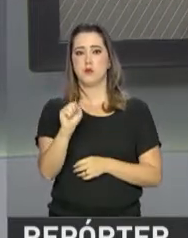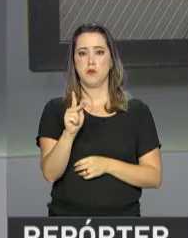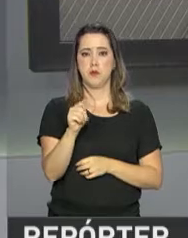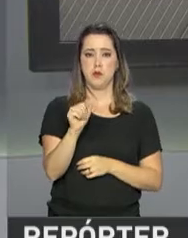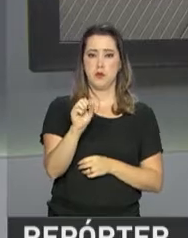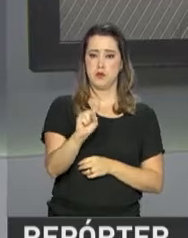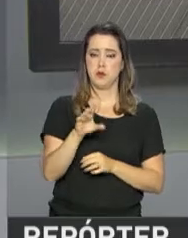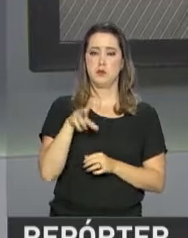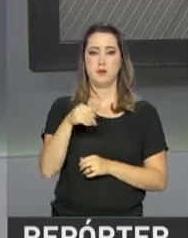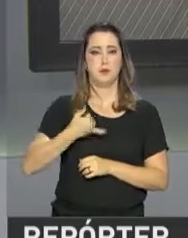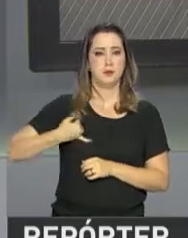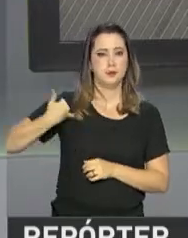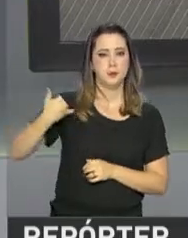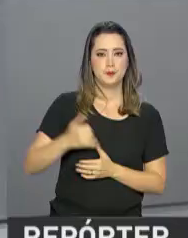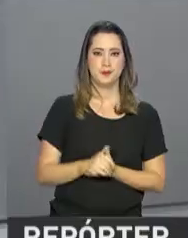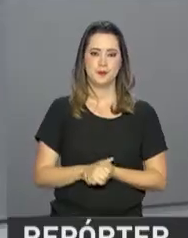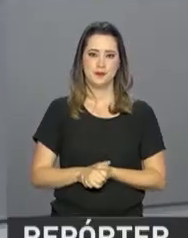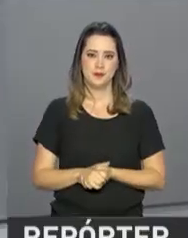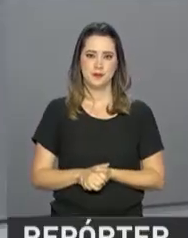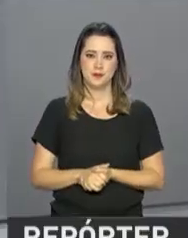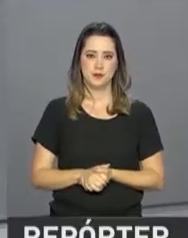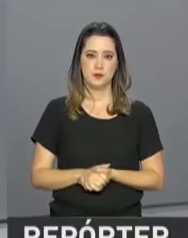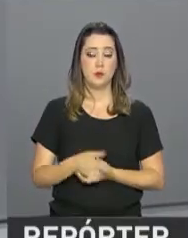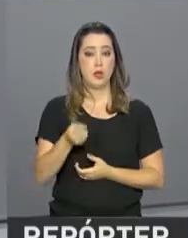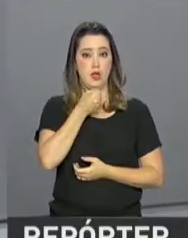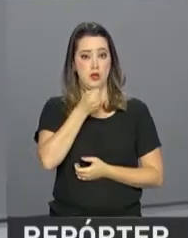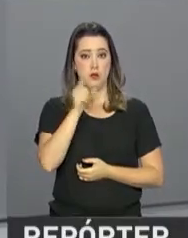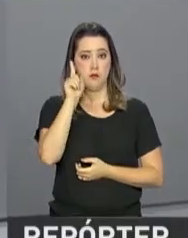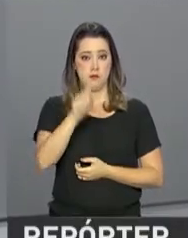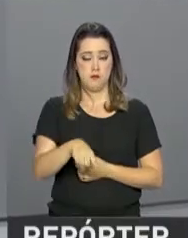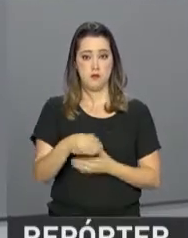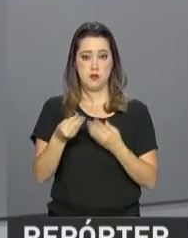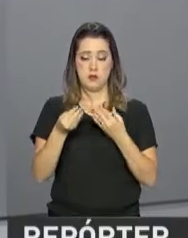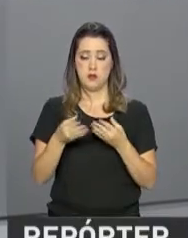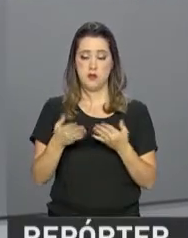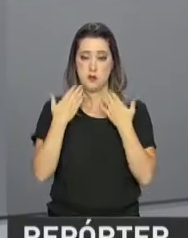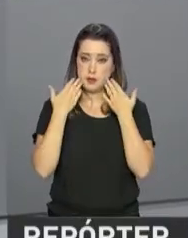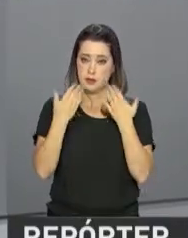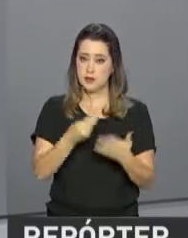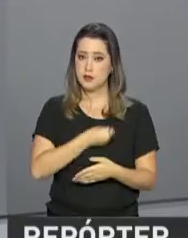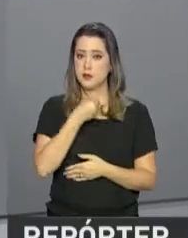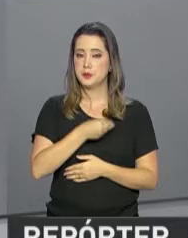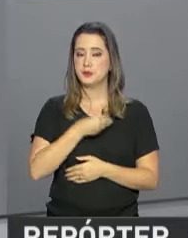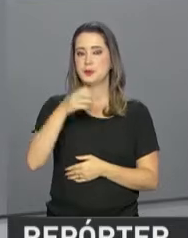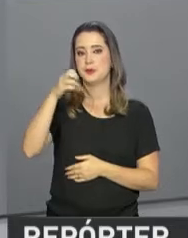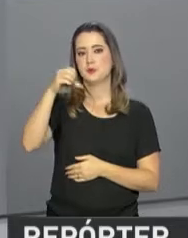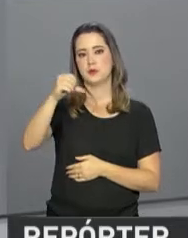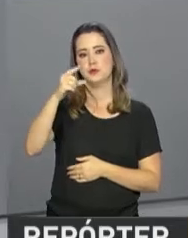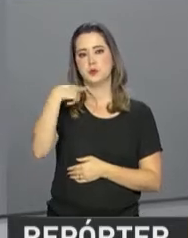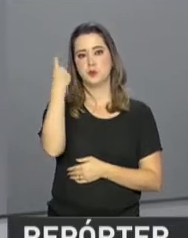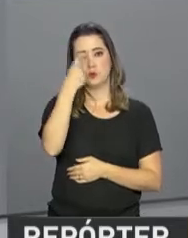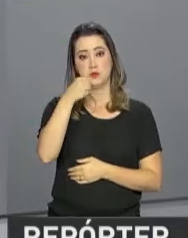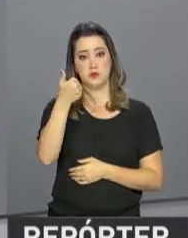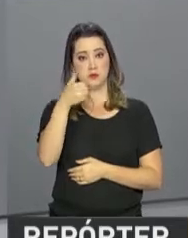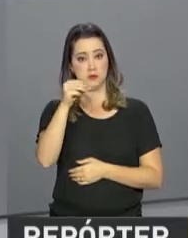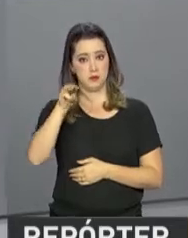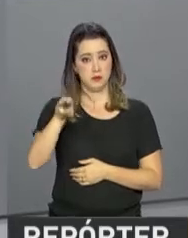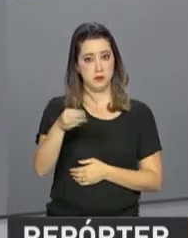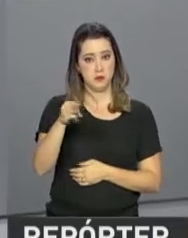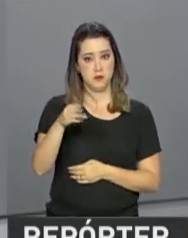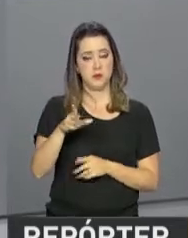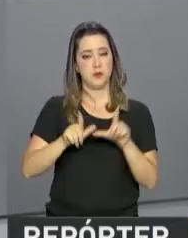pasep para todas as idades a entrevista será transmitida ao vivo a partir das 9 horas e 10 minutos